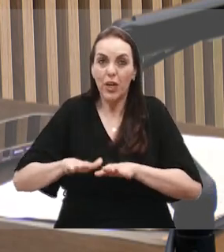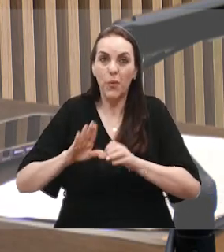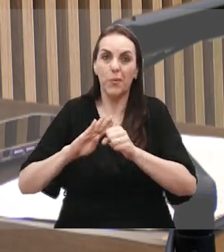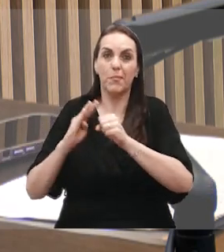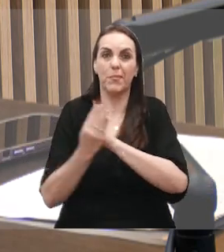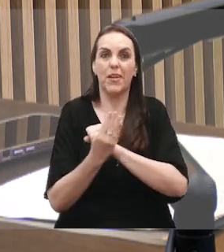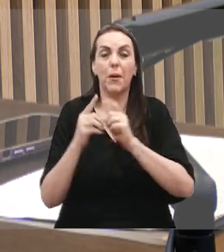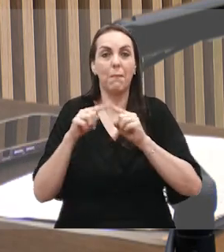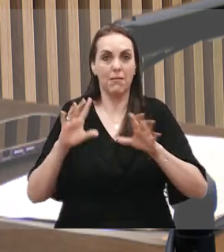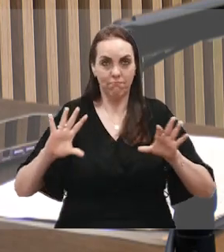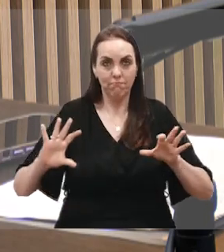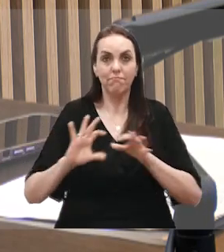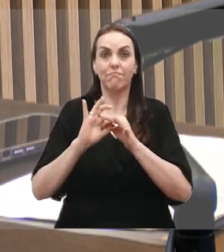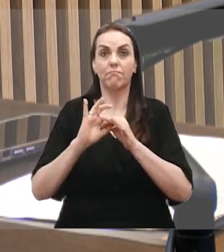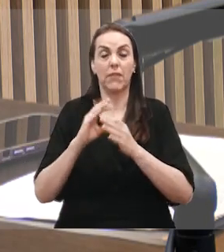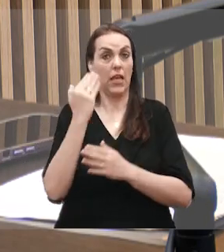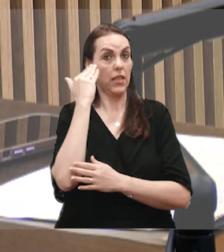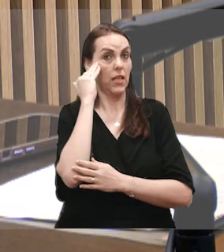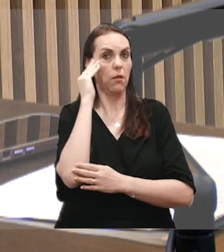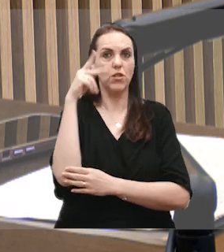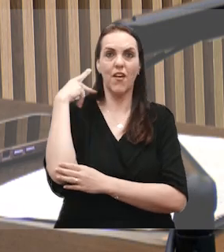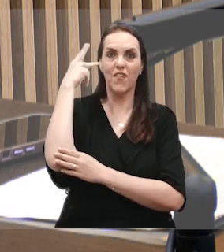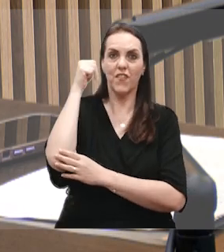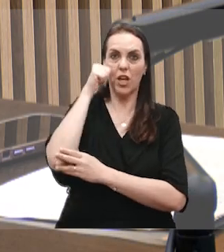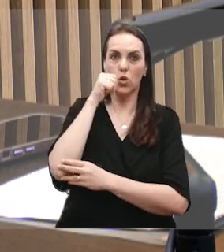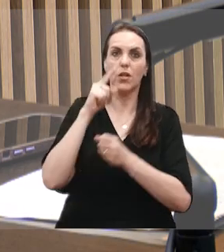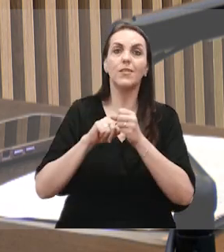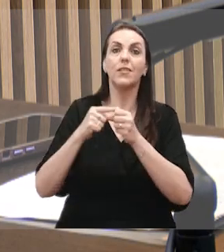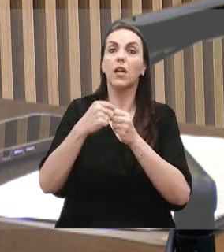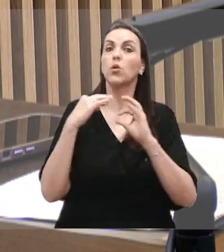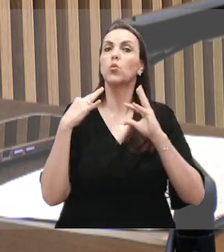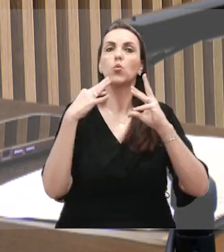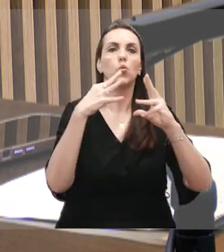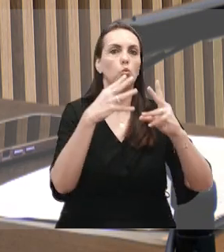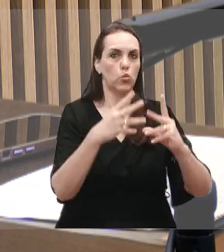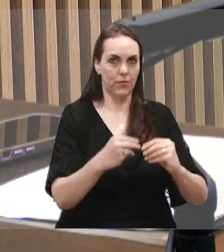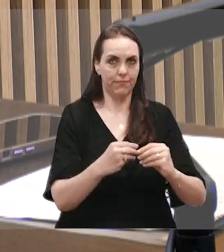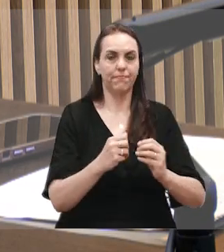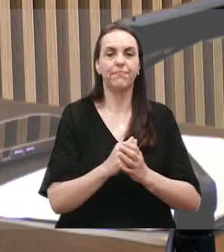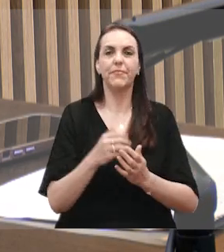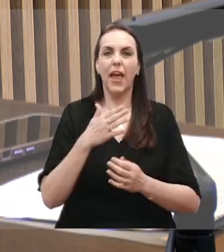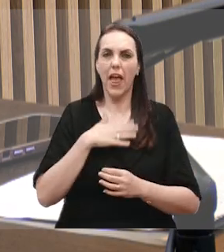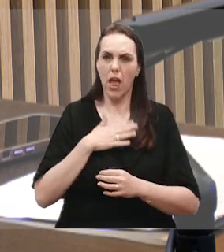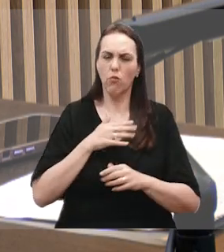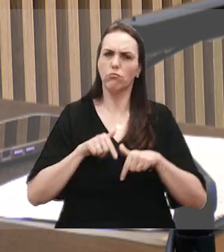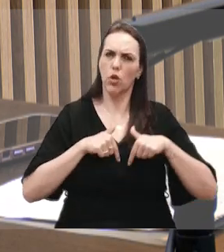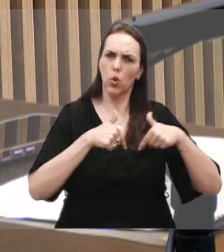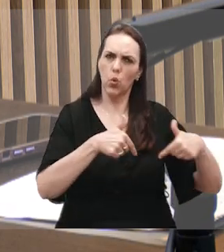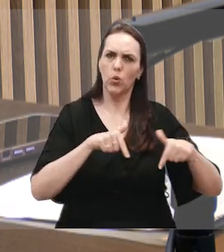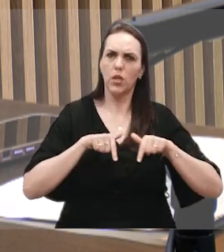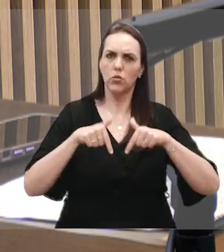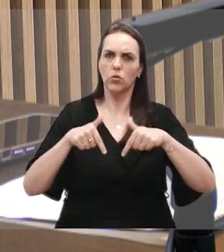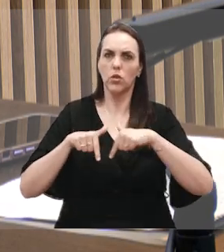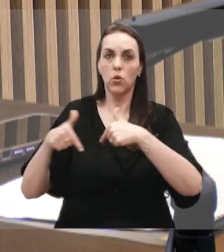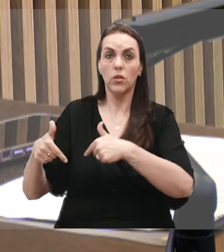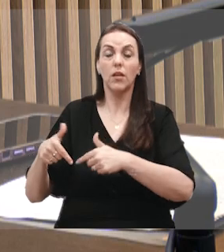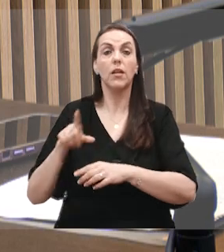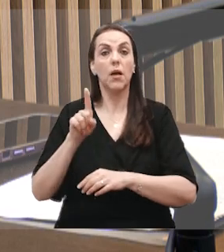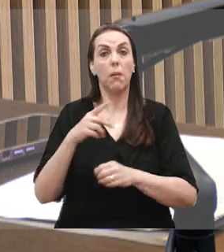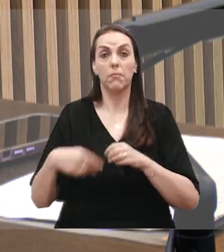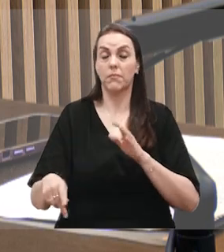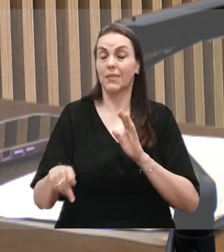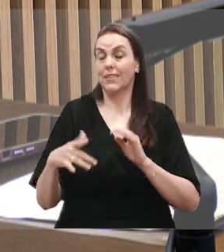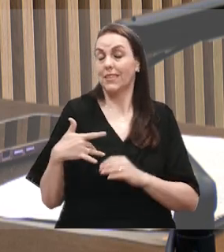mas a gente entende que a gente é vereadora da cidade toda. Então eu encampei bandeiras, né? A própria